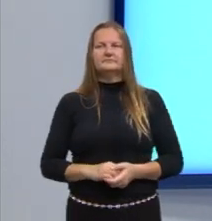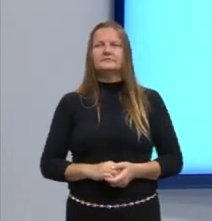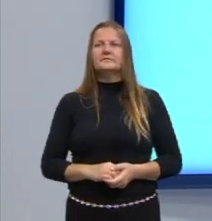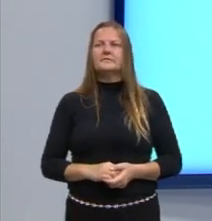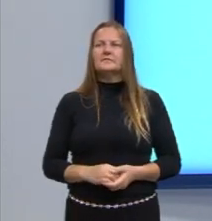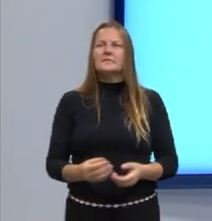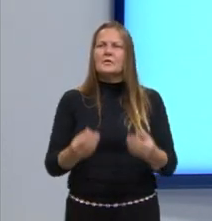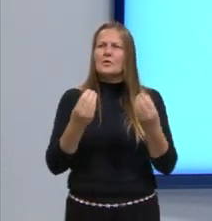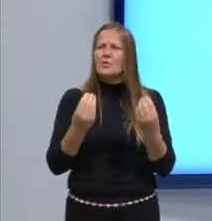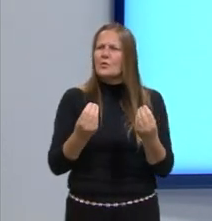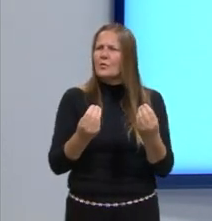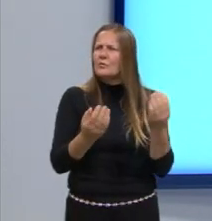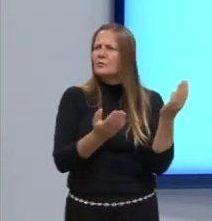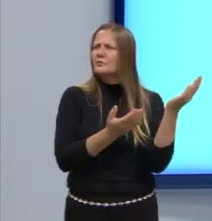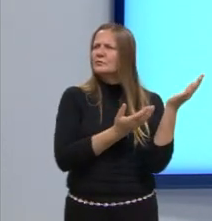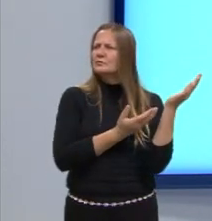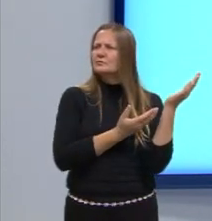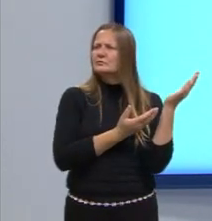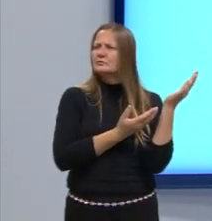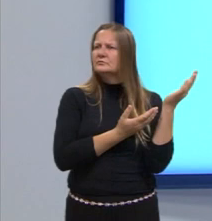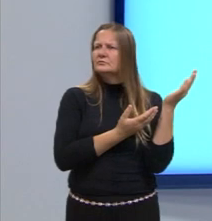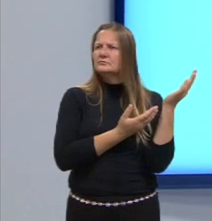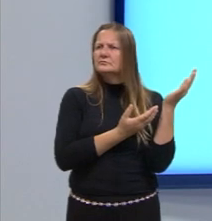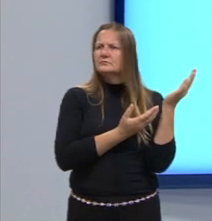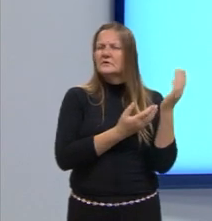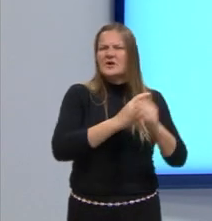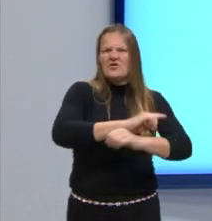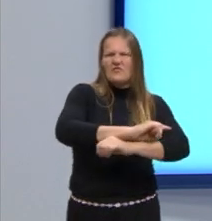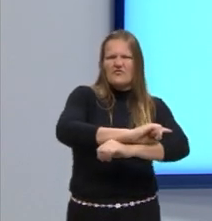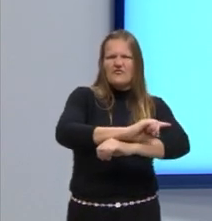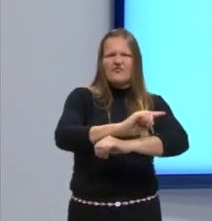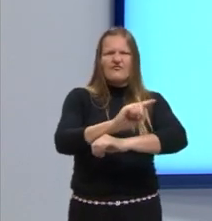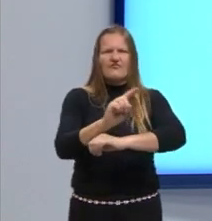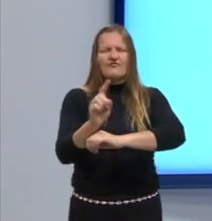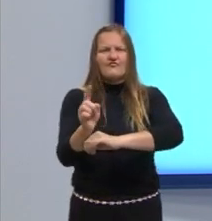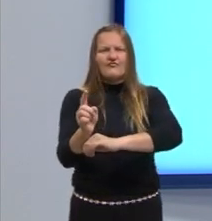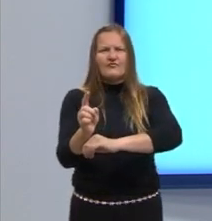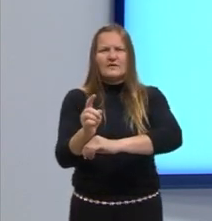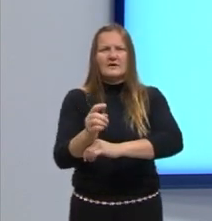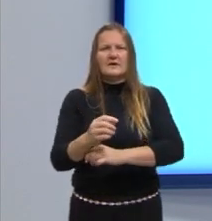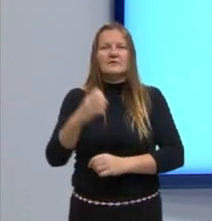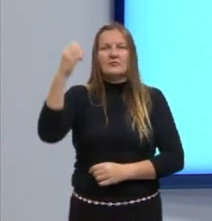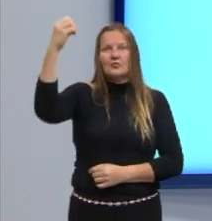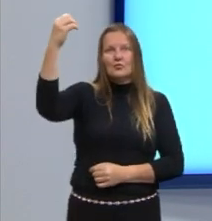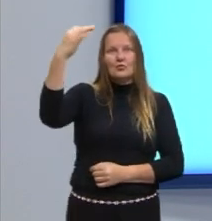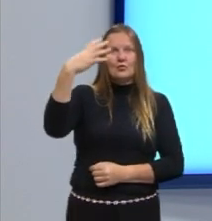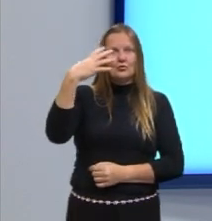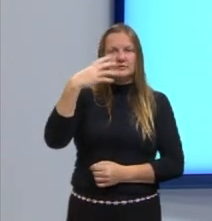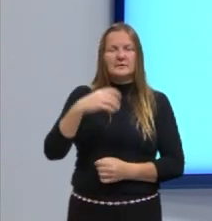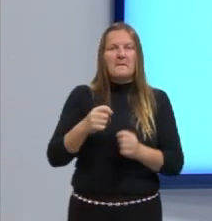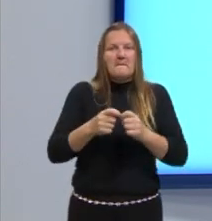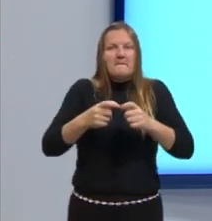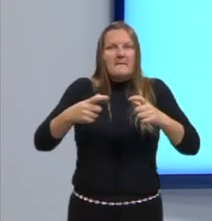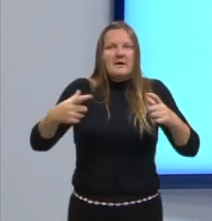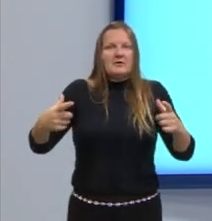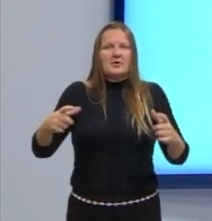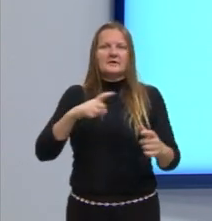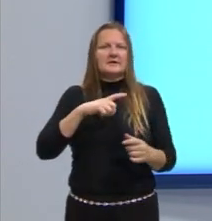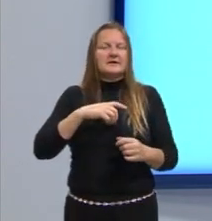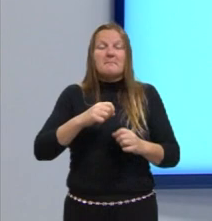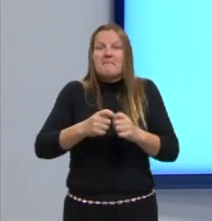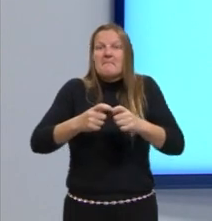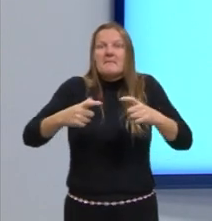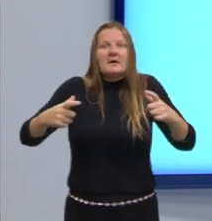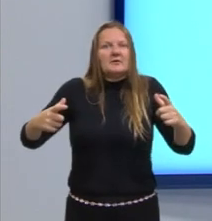como o valor da velocidade é muito grande a velocidade da luz então é velocidade maior que a gente tem né